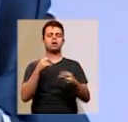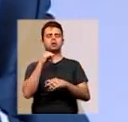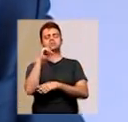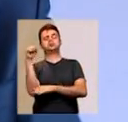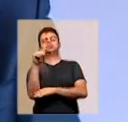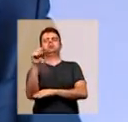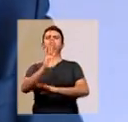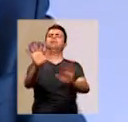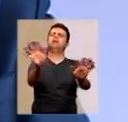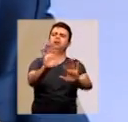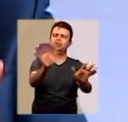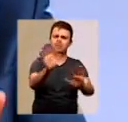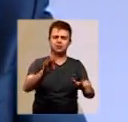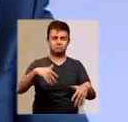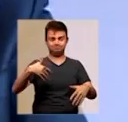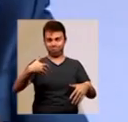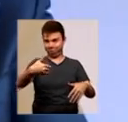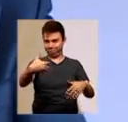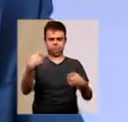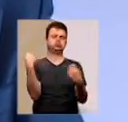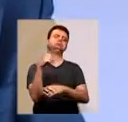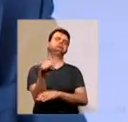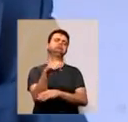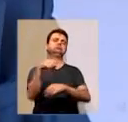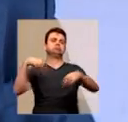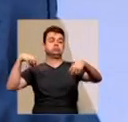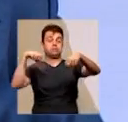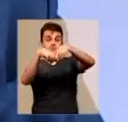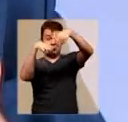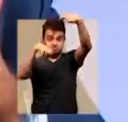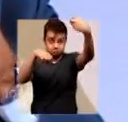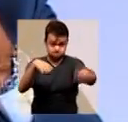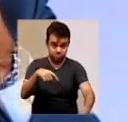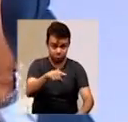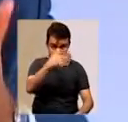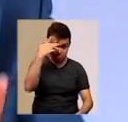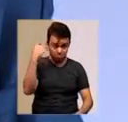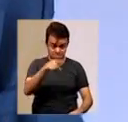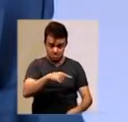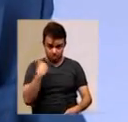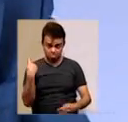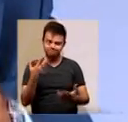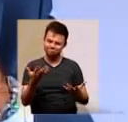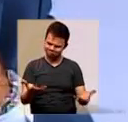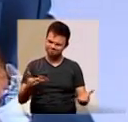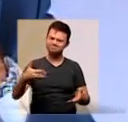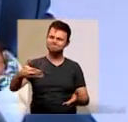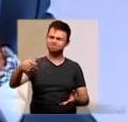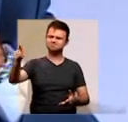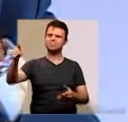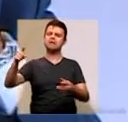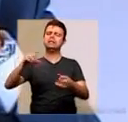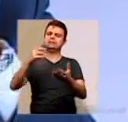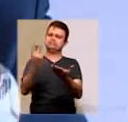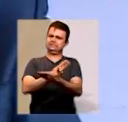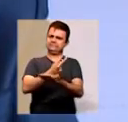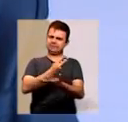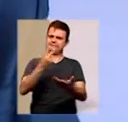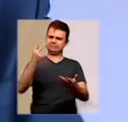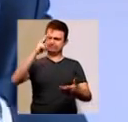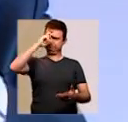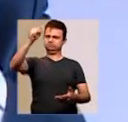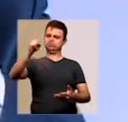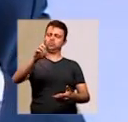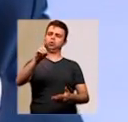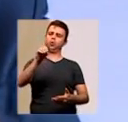Porque se dirigir, atropelar, ferir ou matar alguém, há uma grande possibilidade de responder por crime doloso